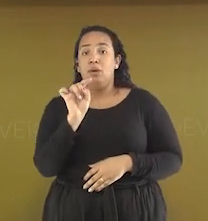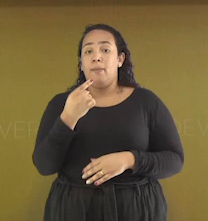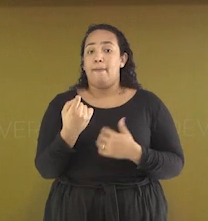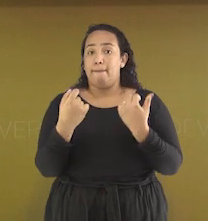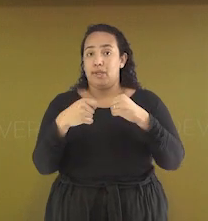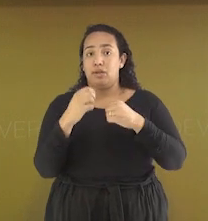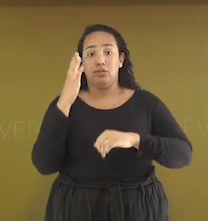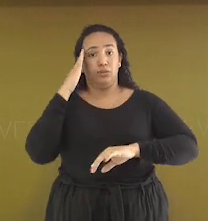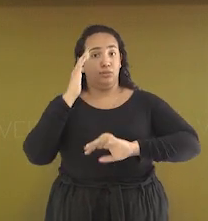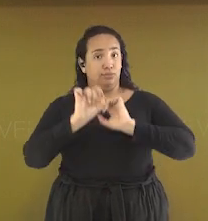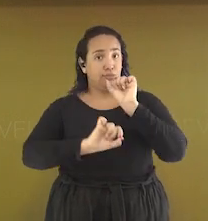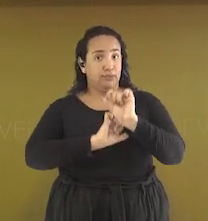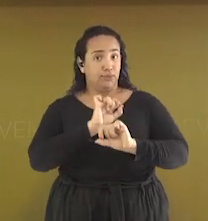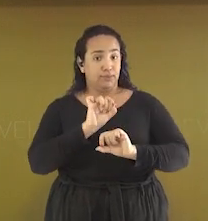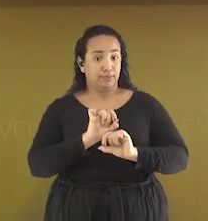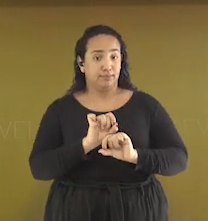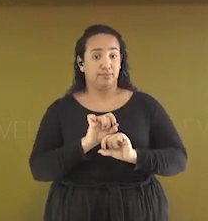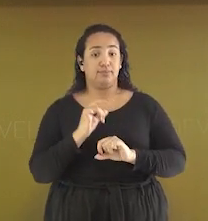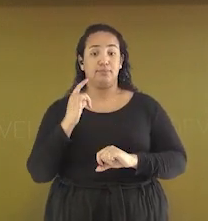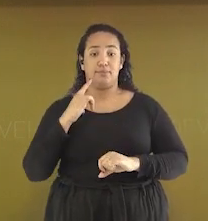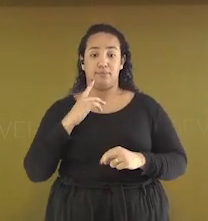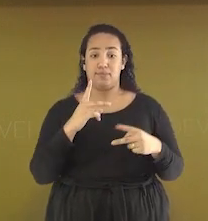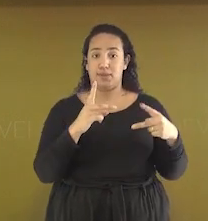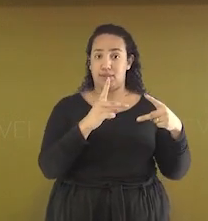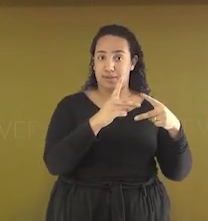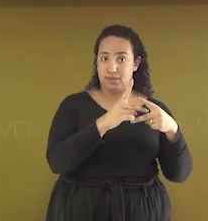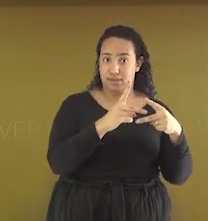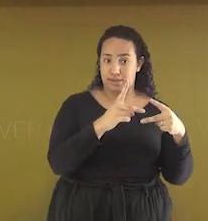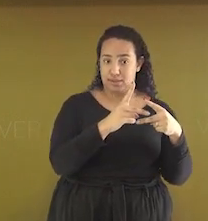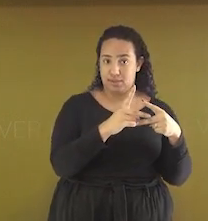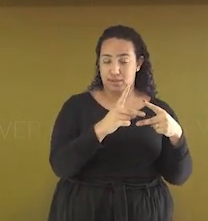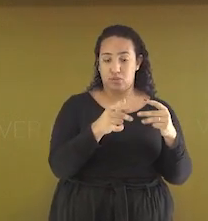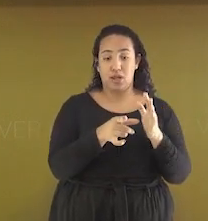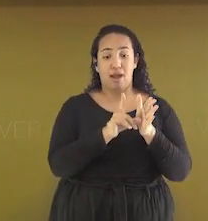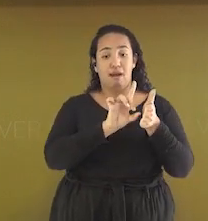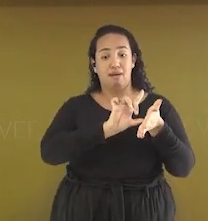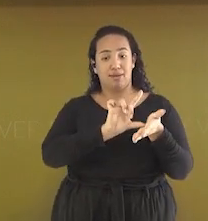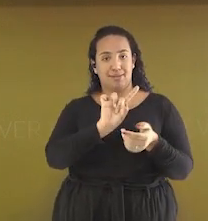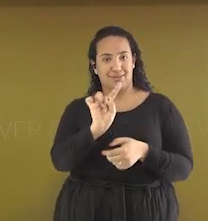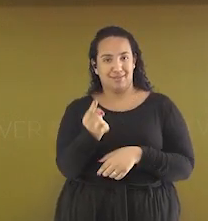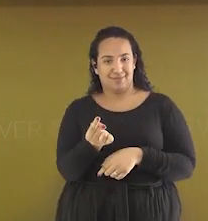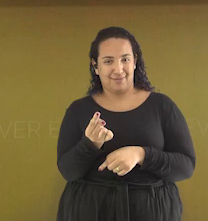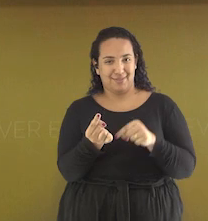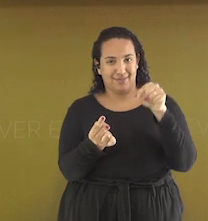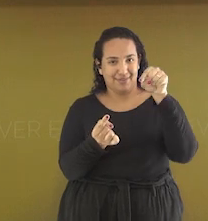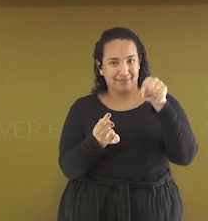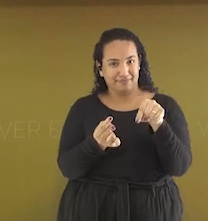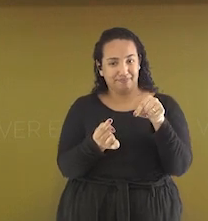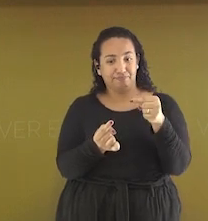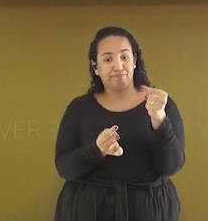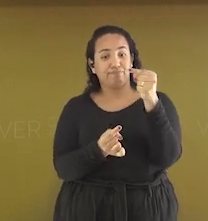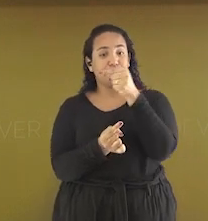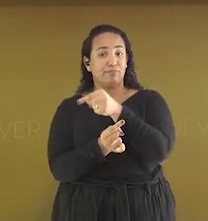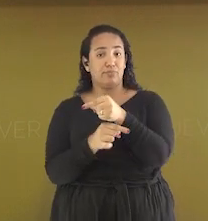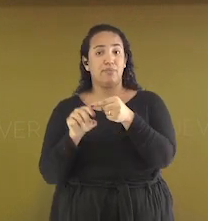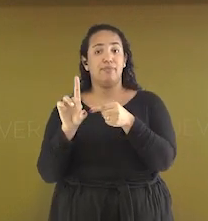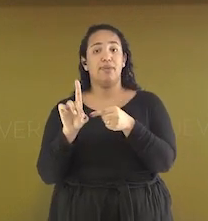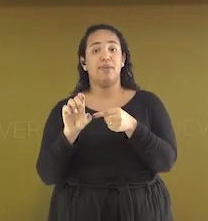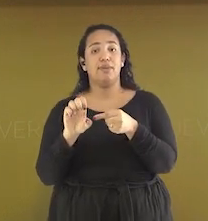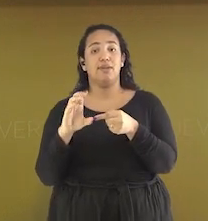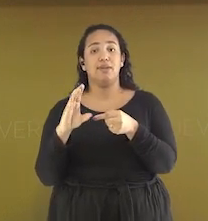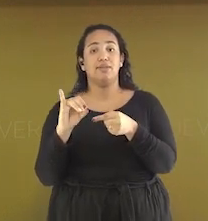é importante saber que ele é composto por uma parte inteira, que vem antes da vírgula, e por uma